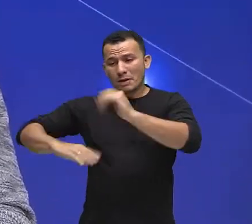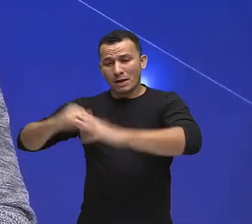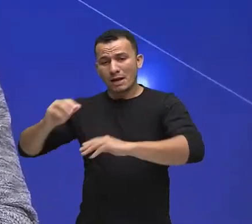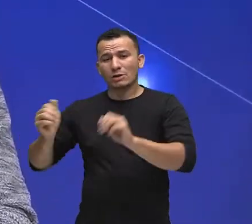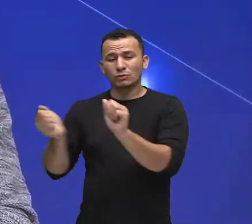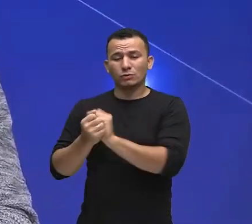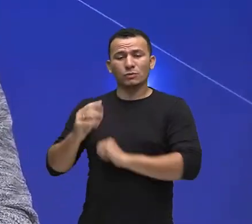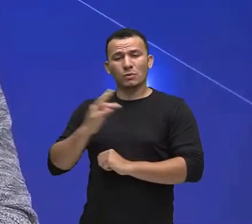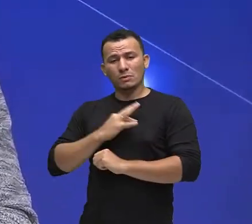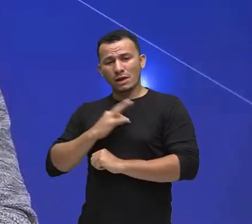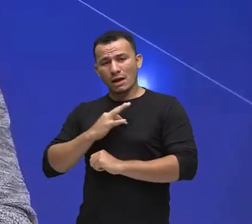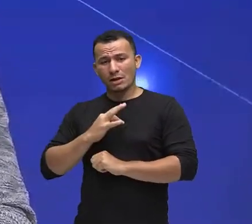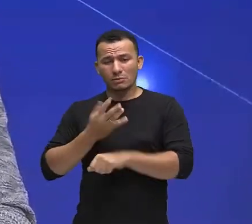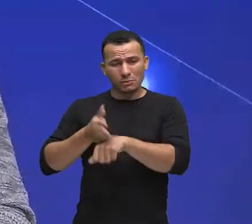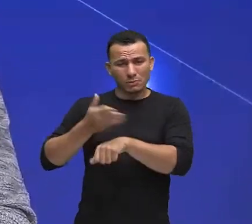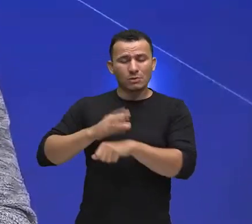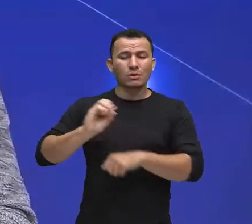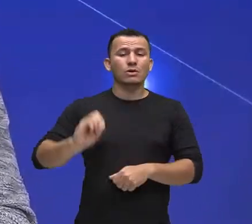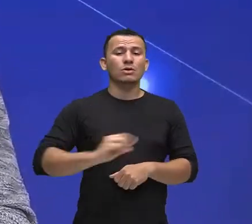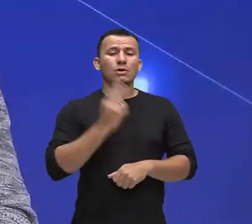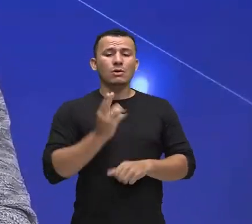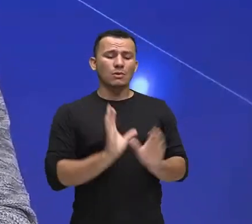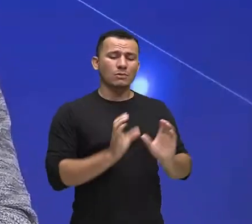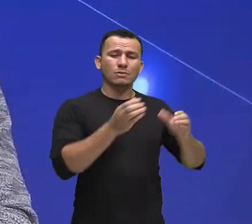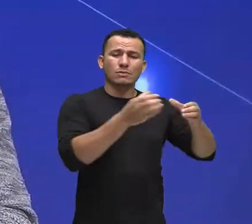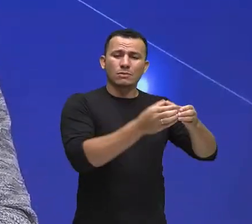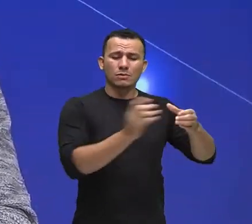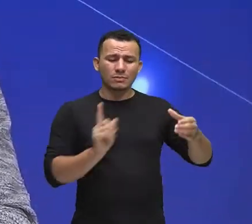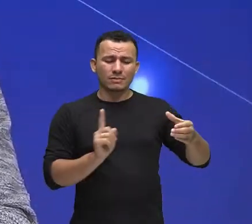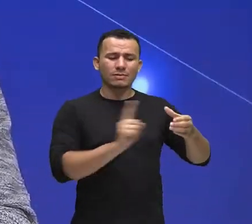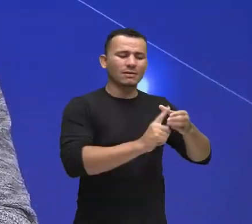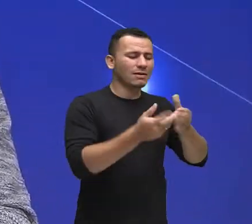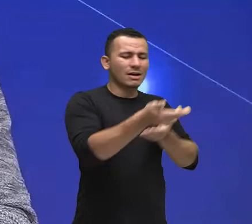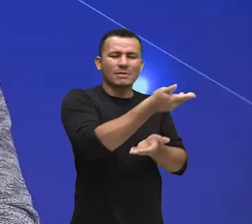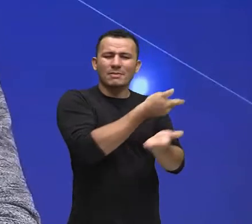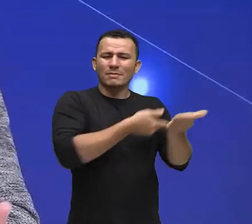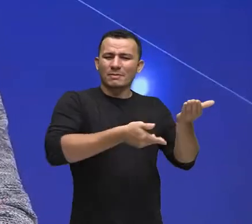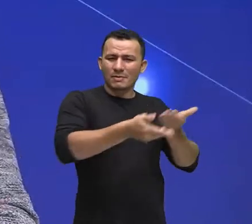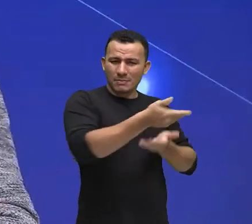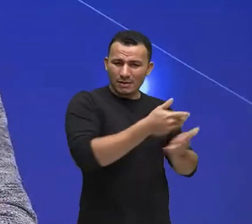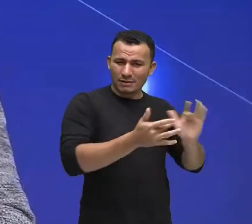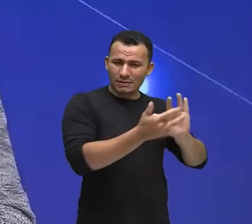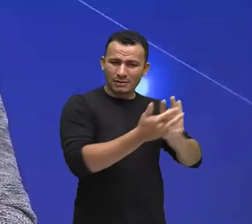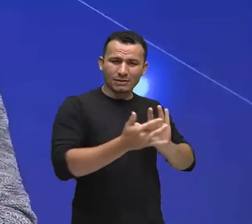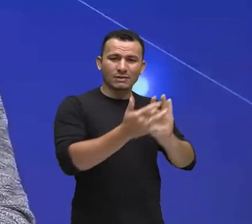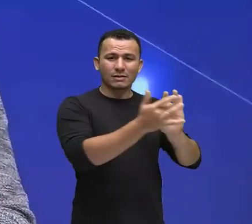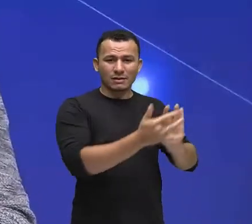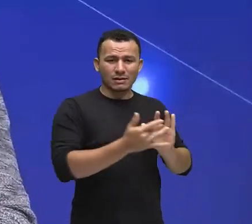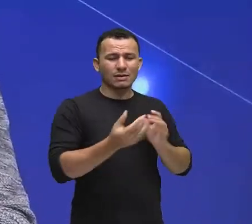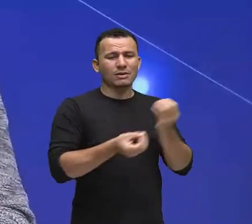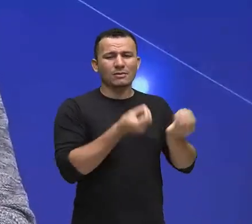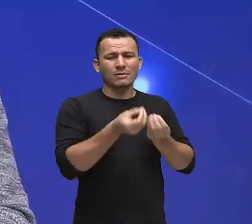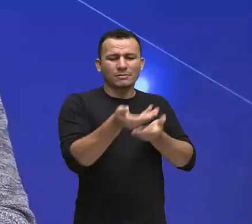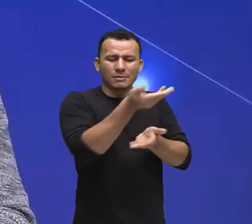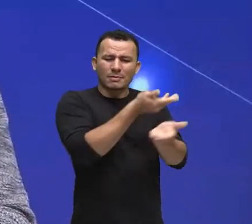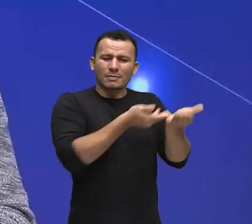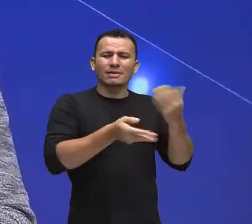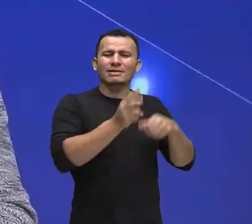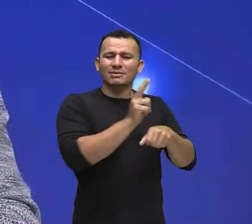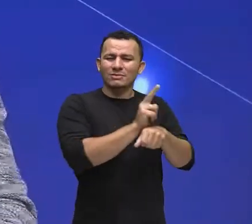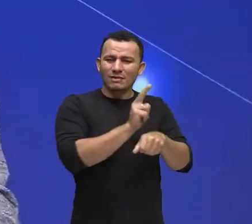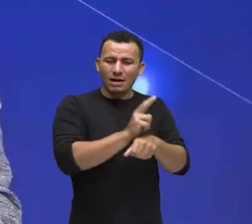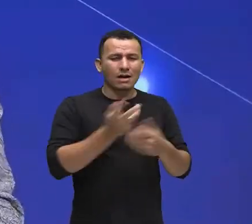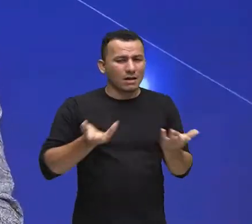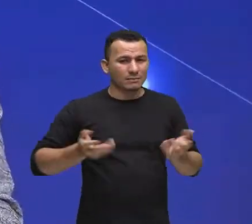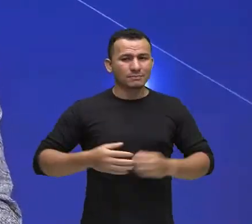treinador, seja do atleta para com seus outros colegas de time, né? Para com os outros atletas, e de que forma isso relaciona esse cuidado.